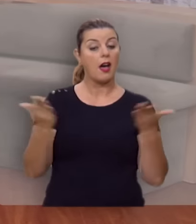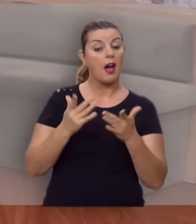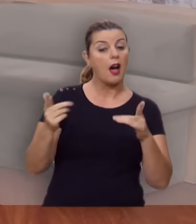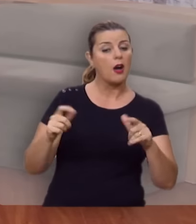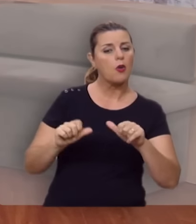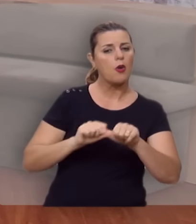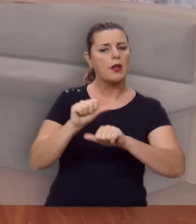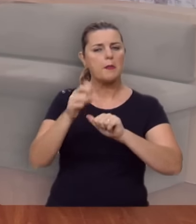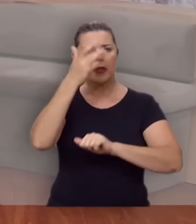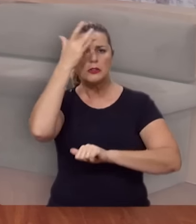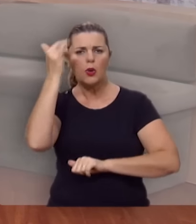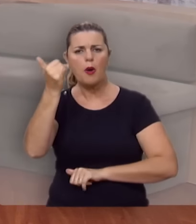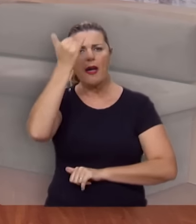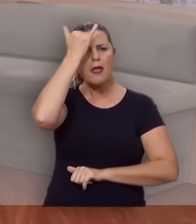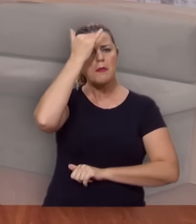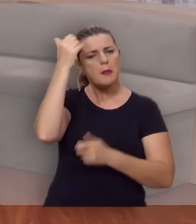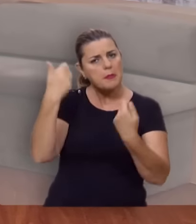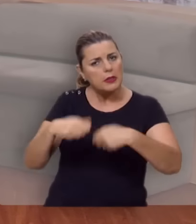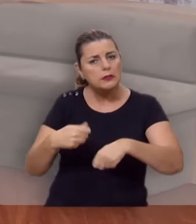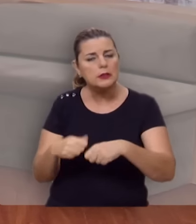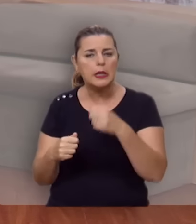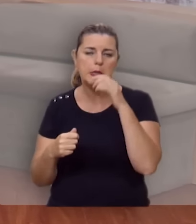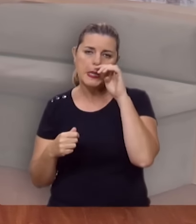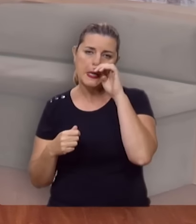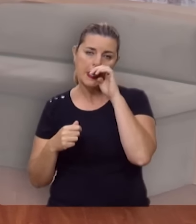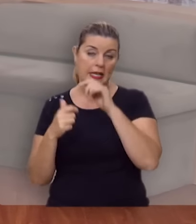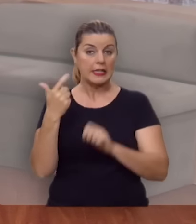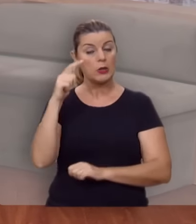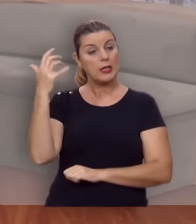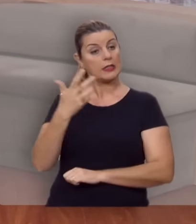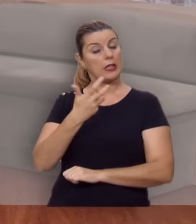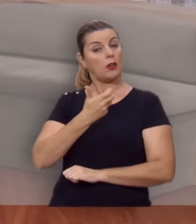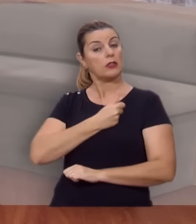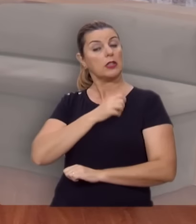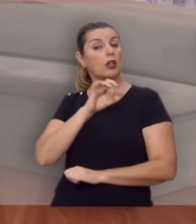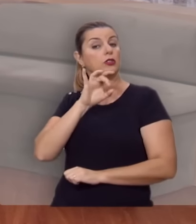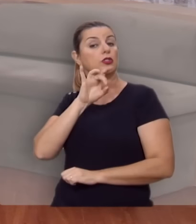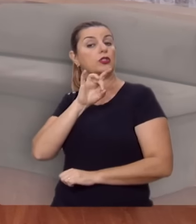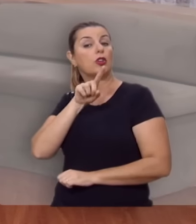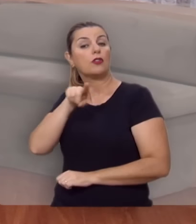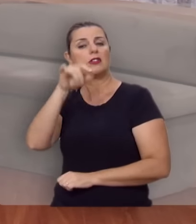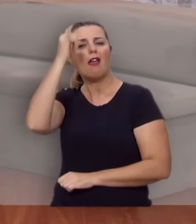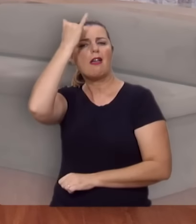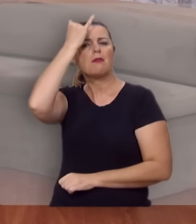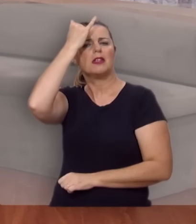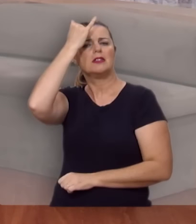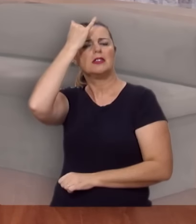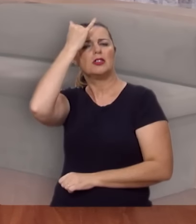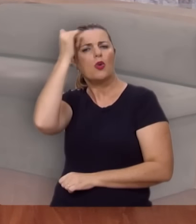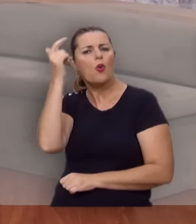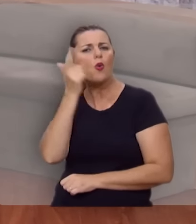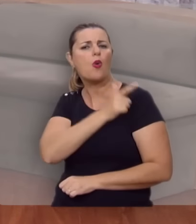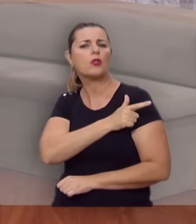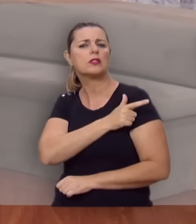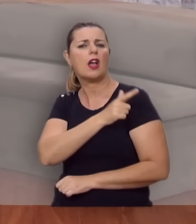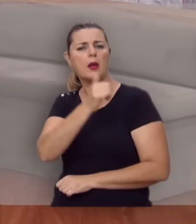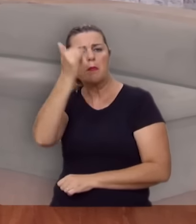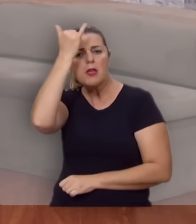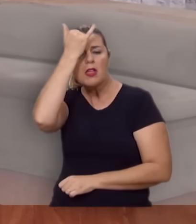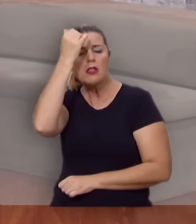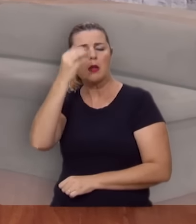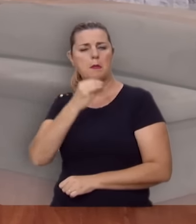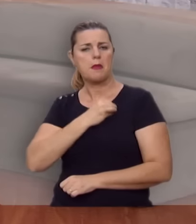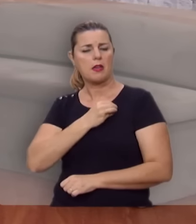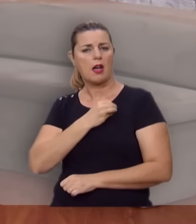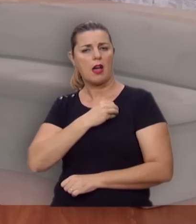em todo lugar que se arrependam. Não há salvação a não ser que você se arrependa. Arrependa dos